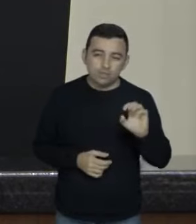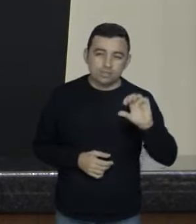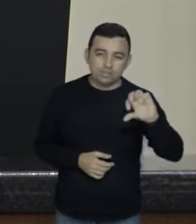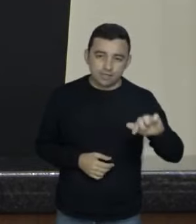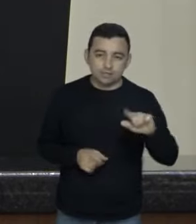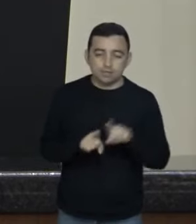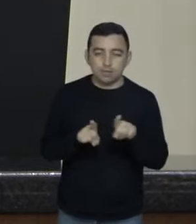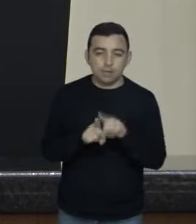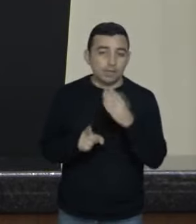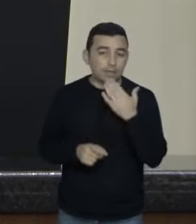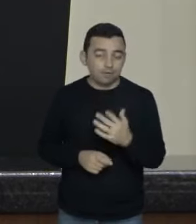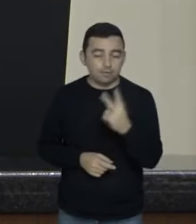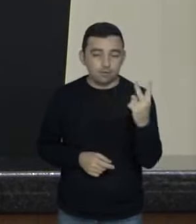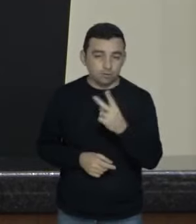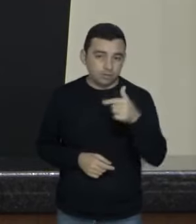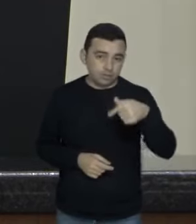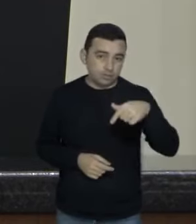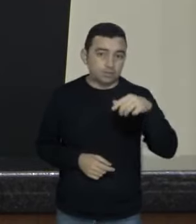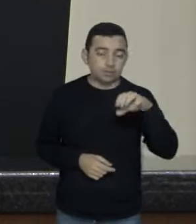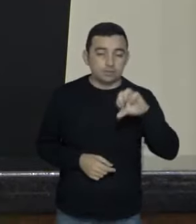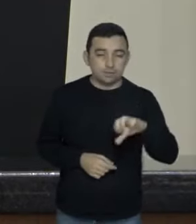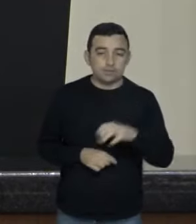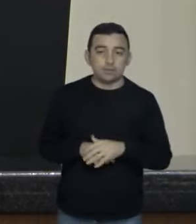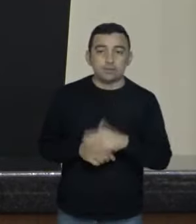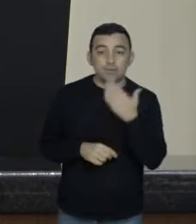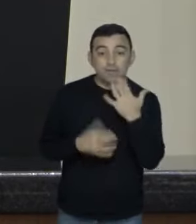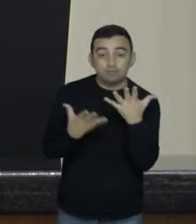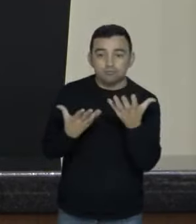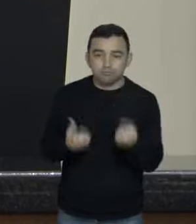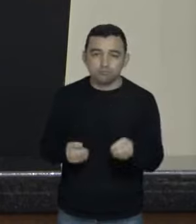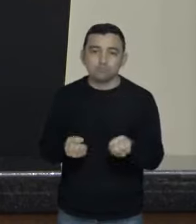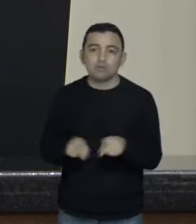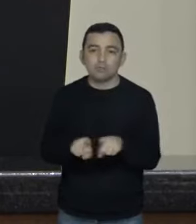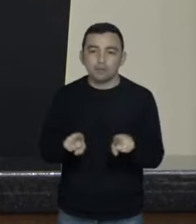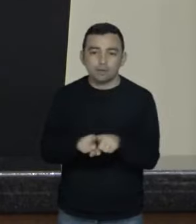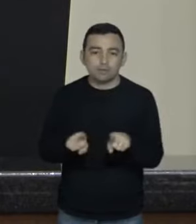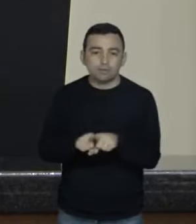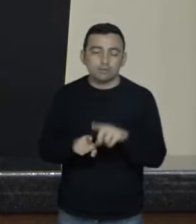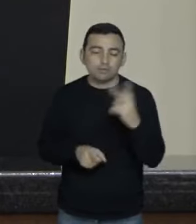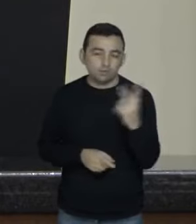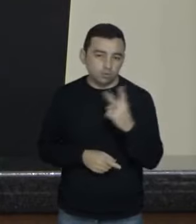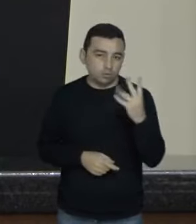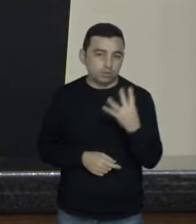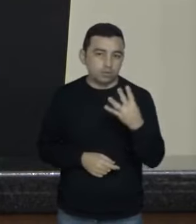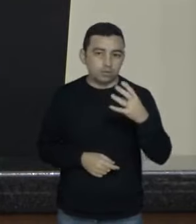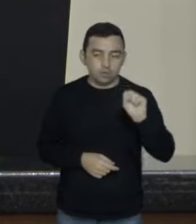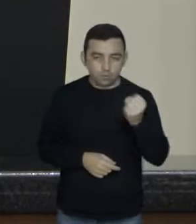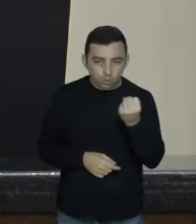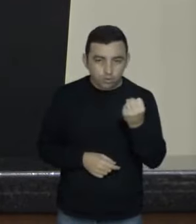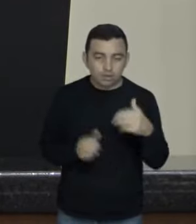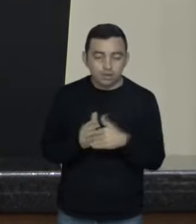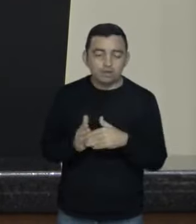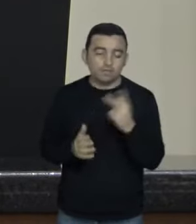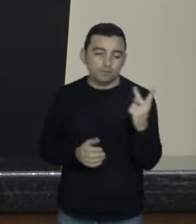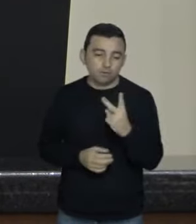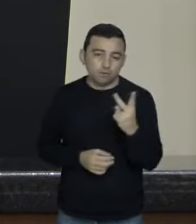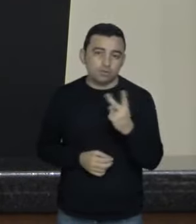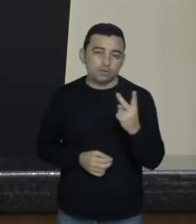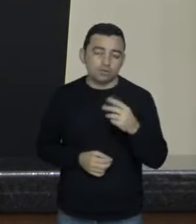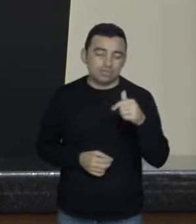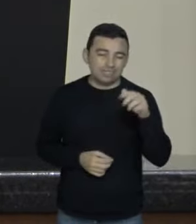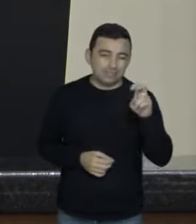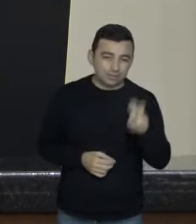22,76 o senhor presidente ainda deferiu os requerimentos 22 48 a 22 75 e comunicou